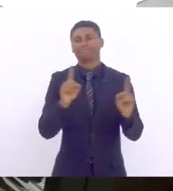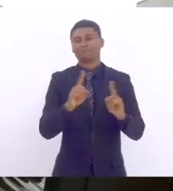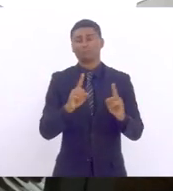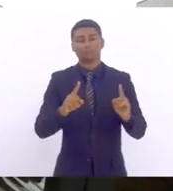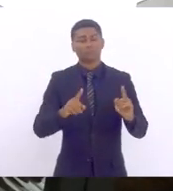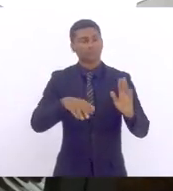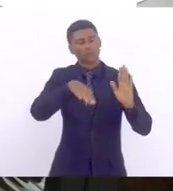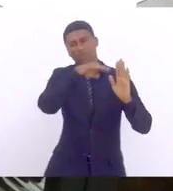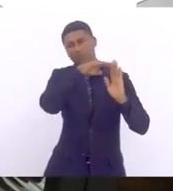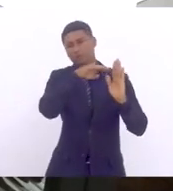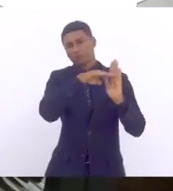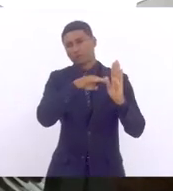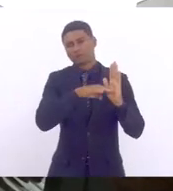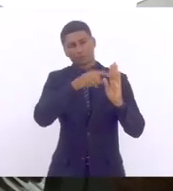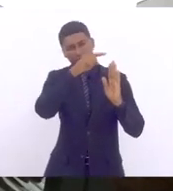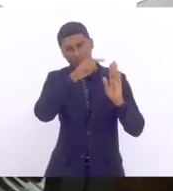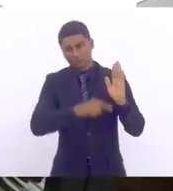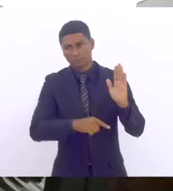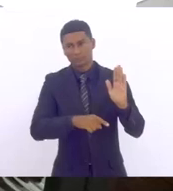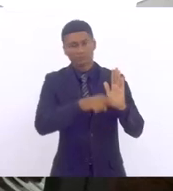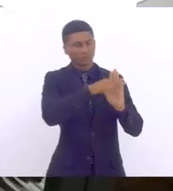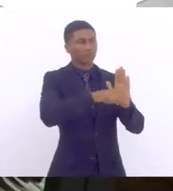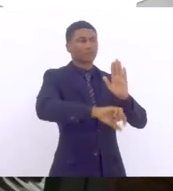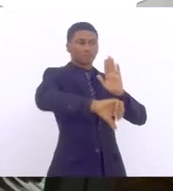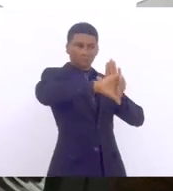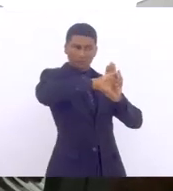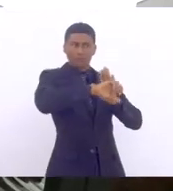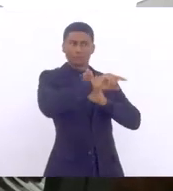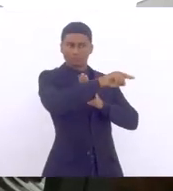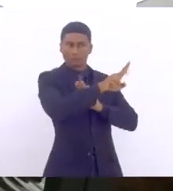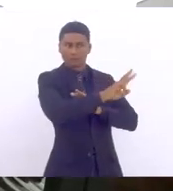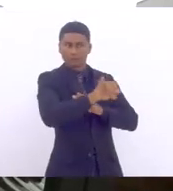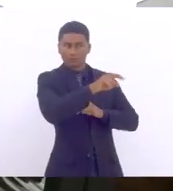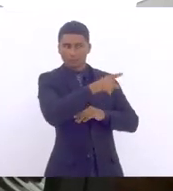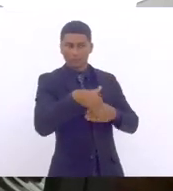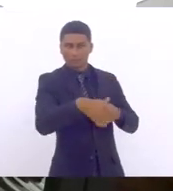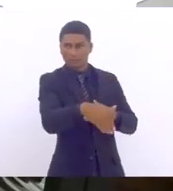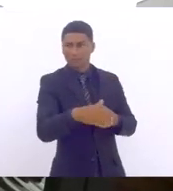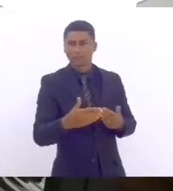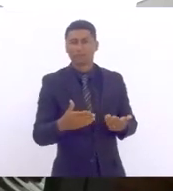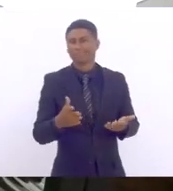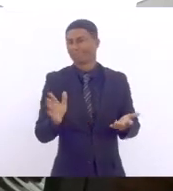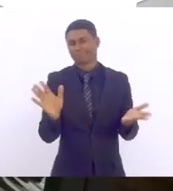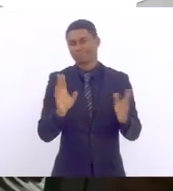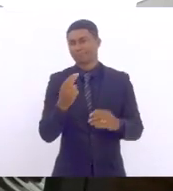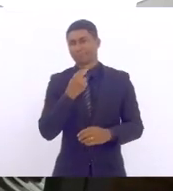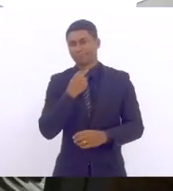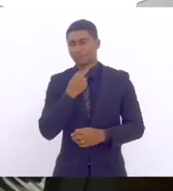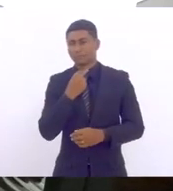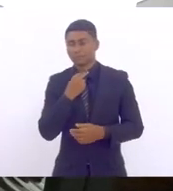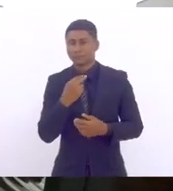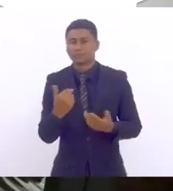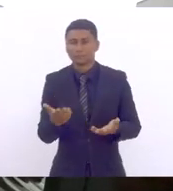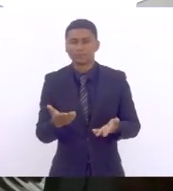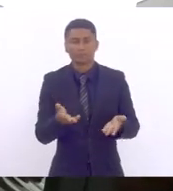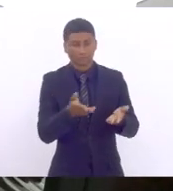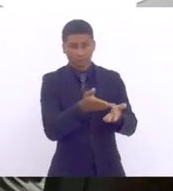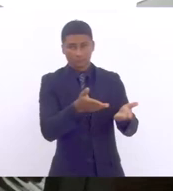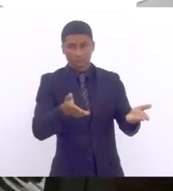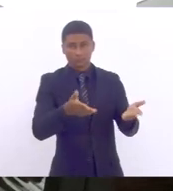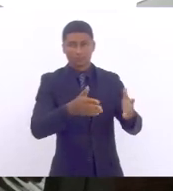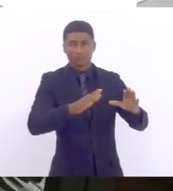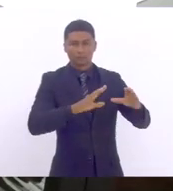quem pode ou não vir a cometer um crime. Ou a gente entende que não dá para criminalizar